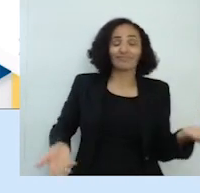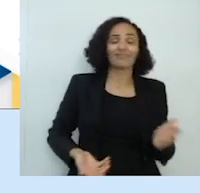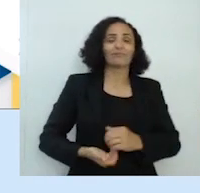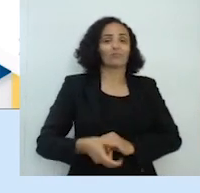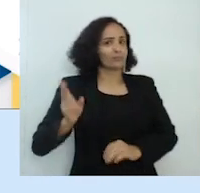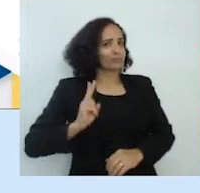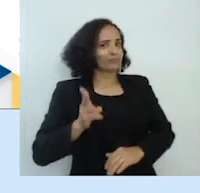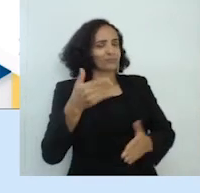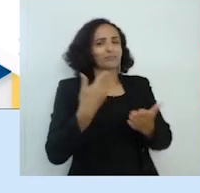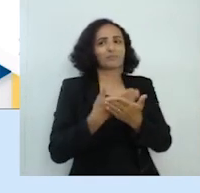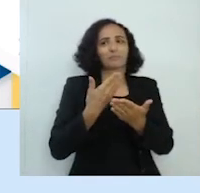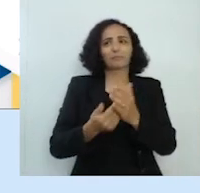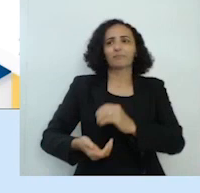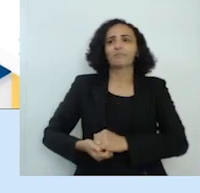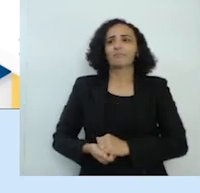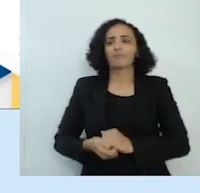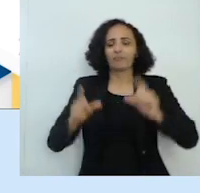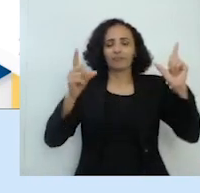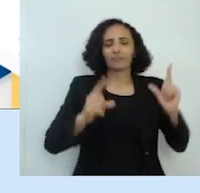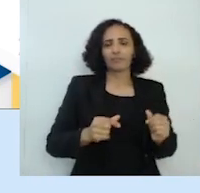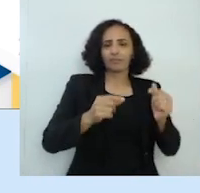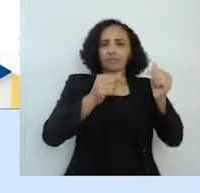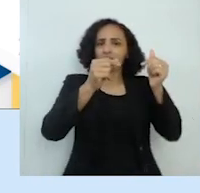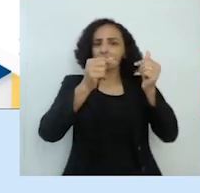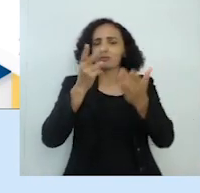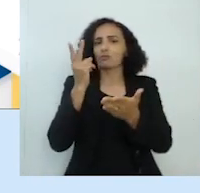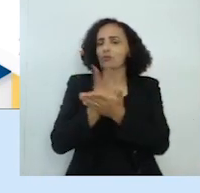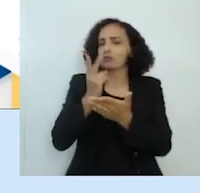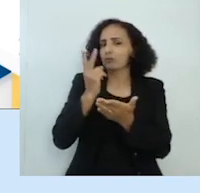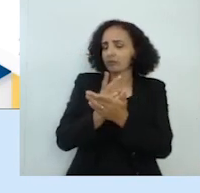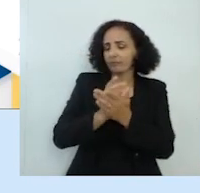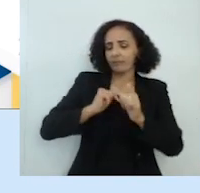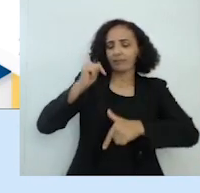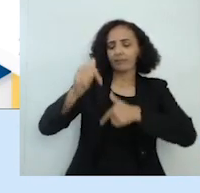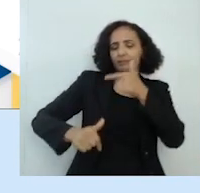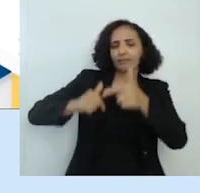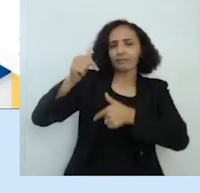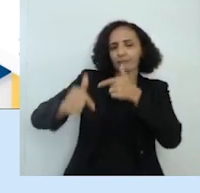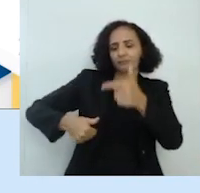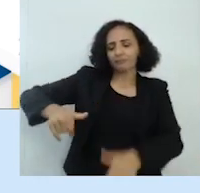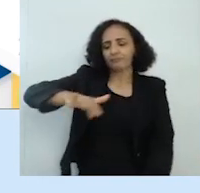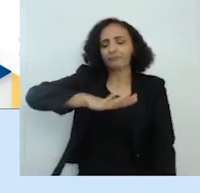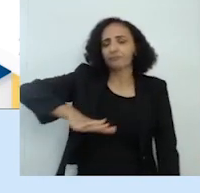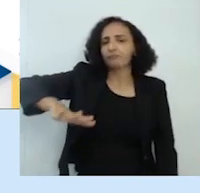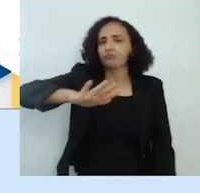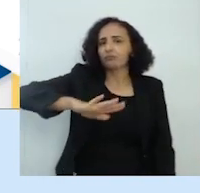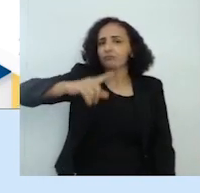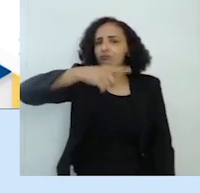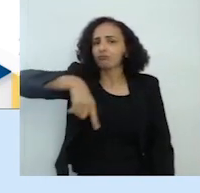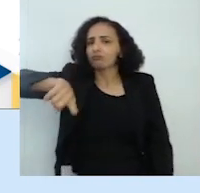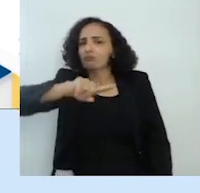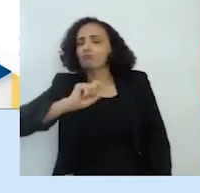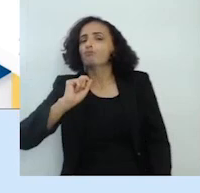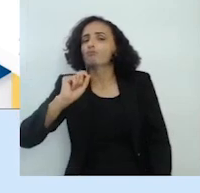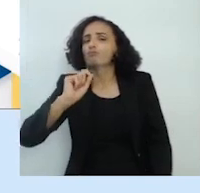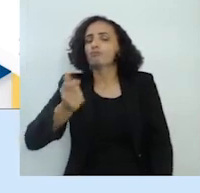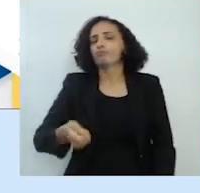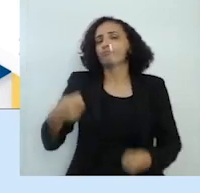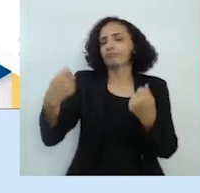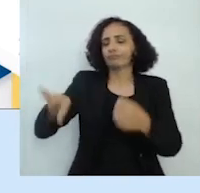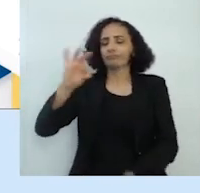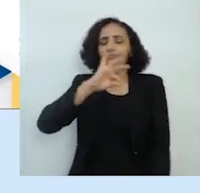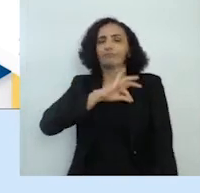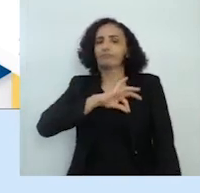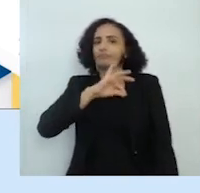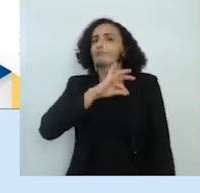lá. Capitalismo versus trabalho. Todo o trabalho realizado dentro de um modo de produção, meus amores, ele é compensado com dinheirinho, com